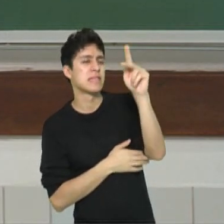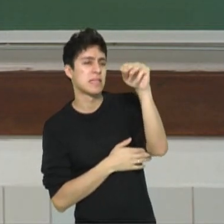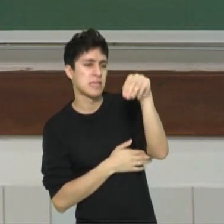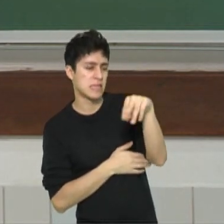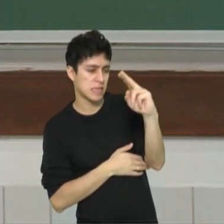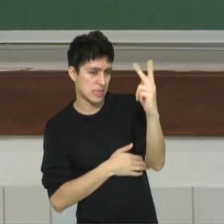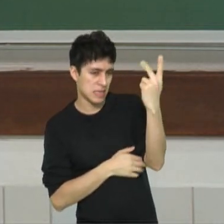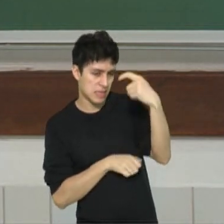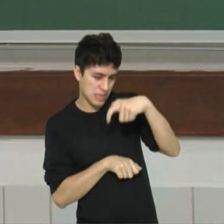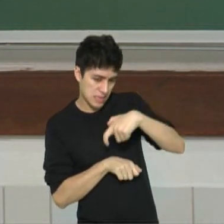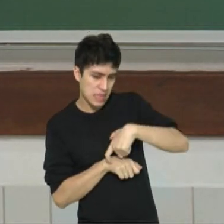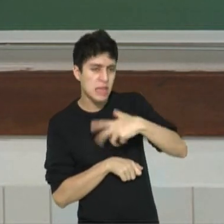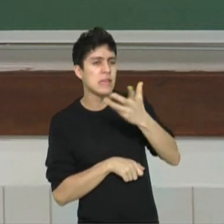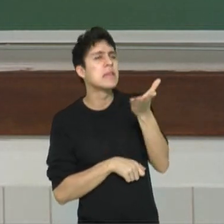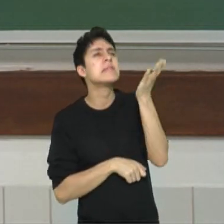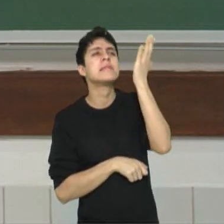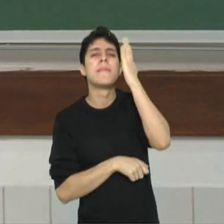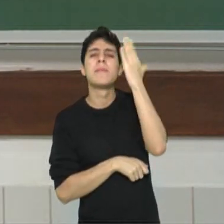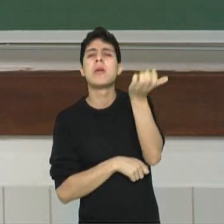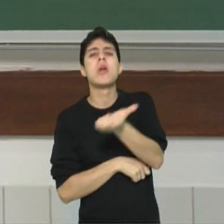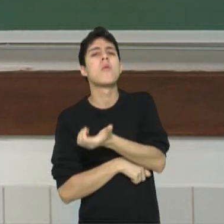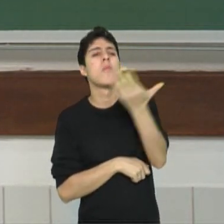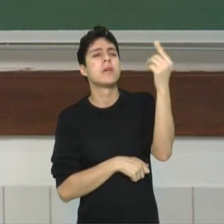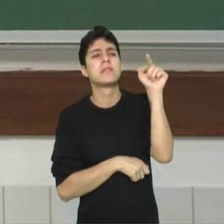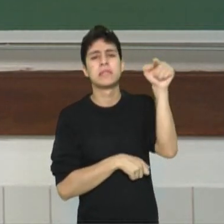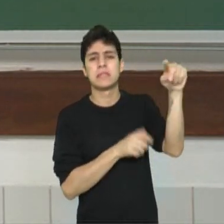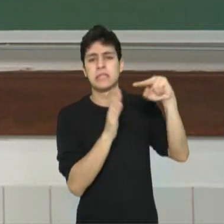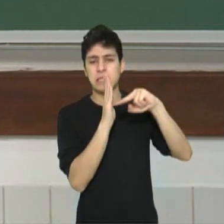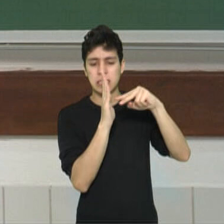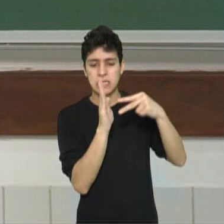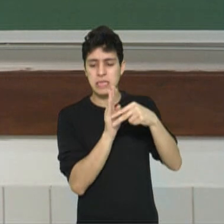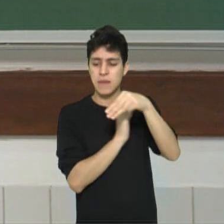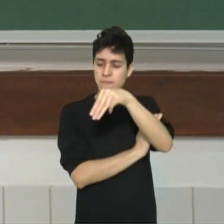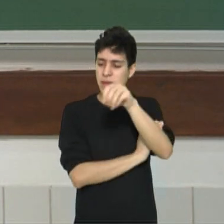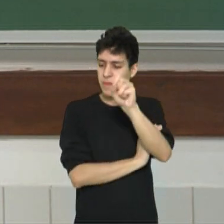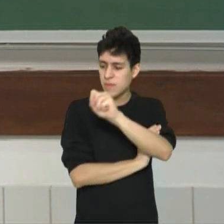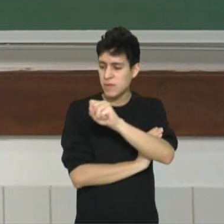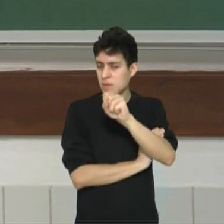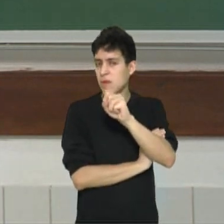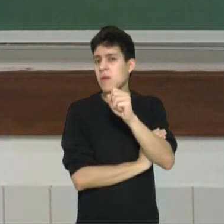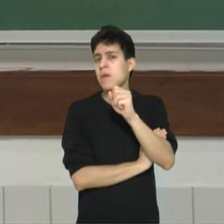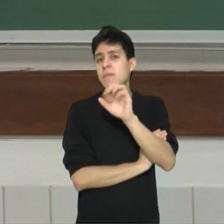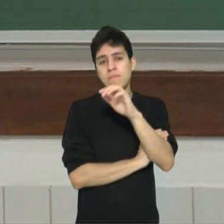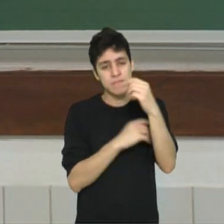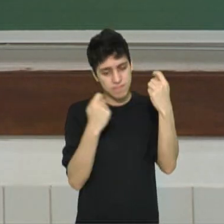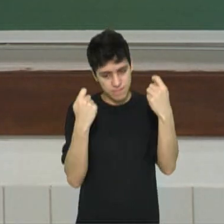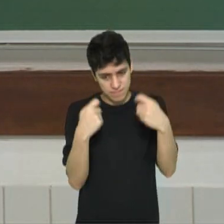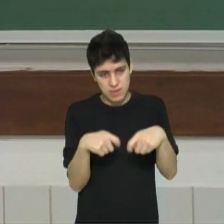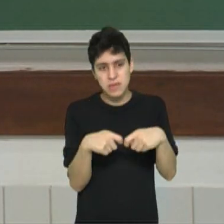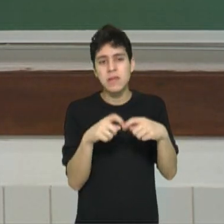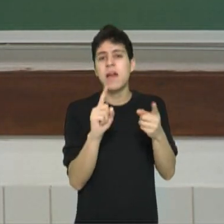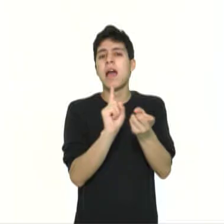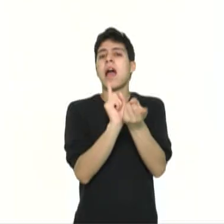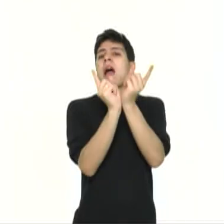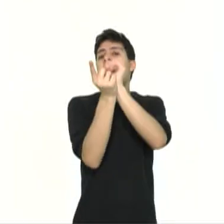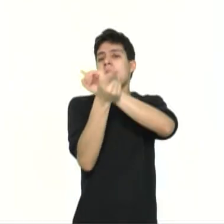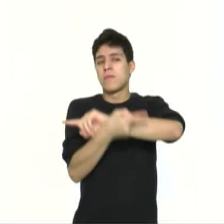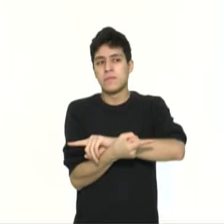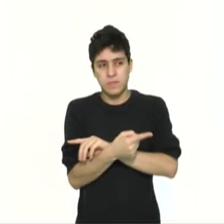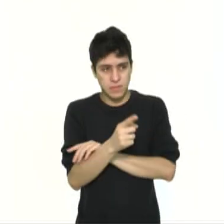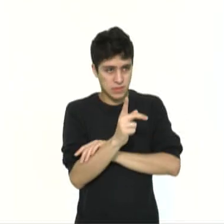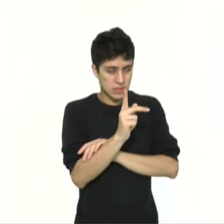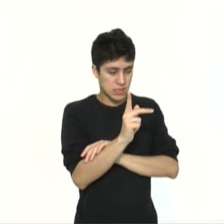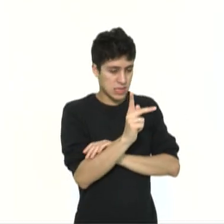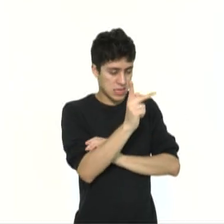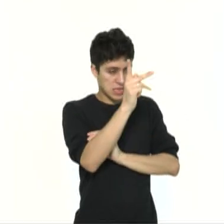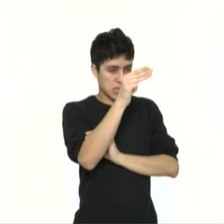por hora, mas eu quero saber quanto isso significa em metros por segundo? Aí você vai fazer o inverso. De